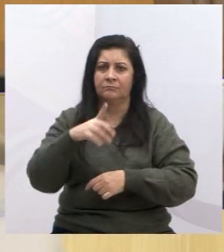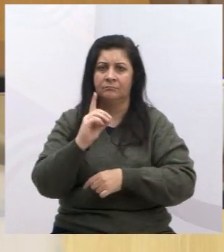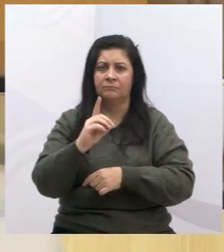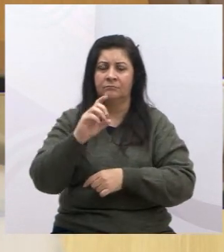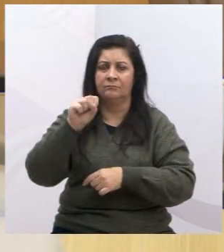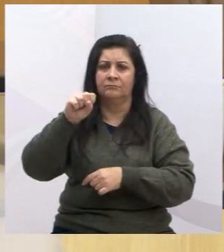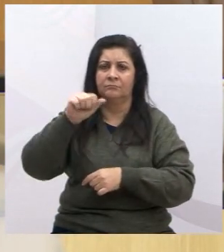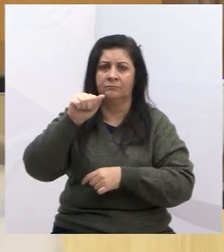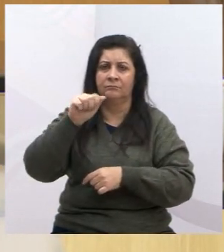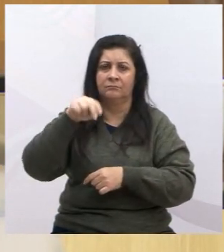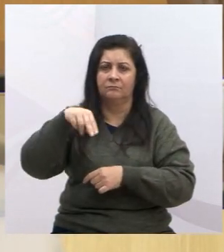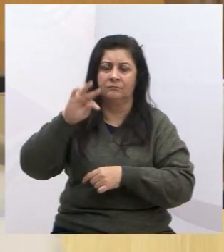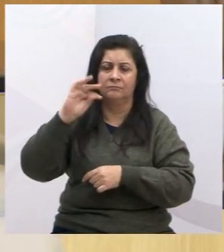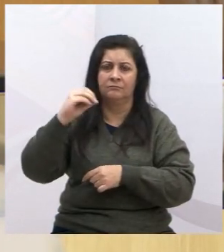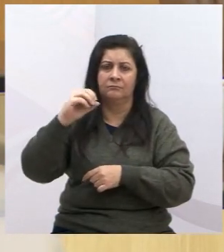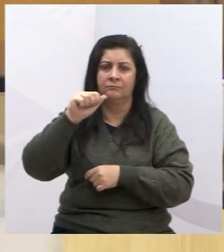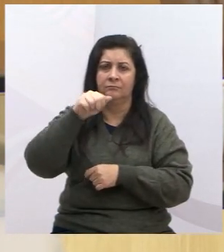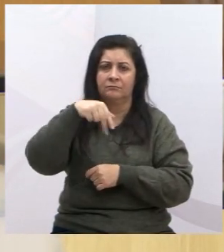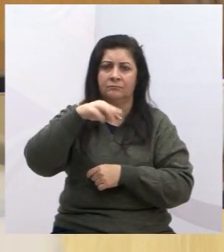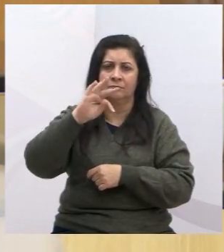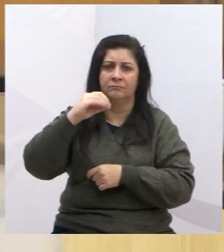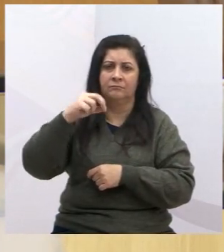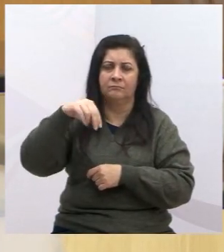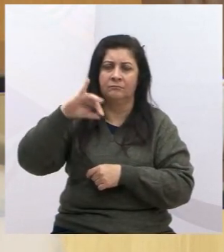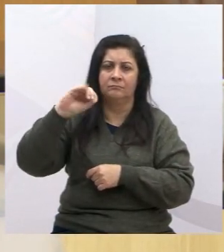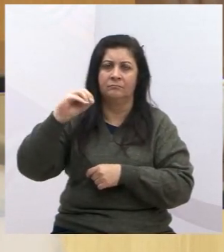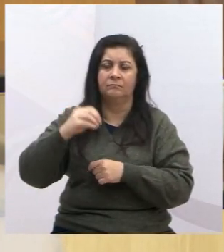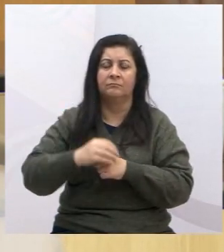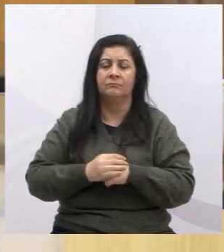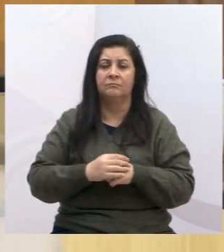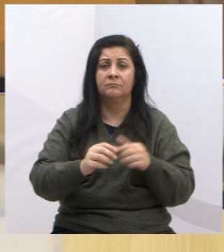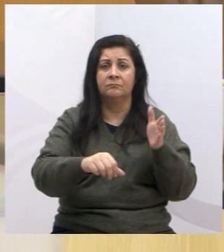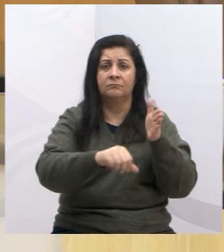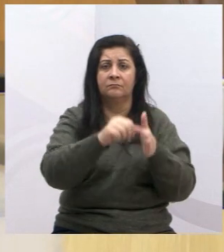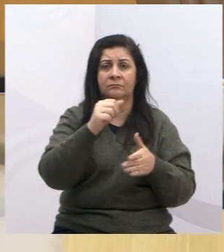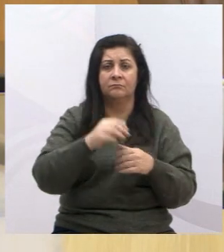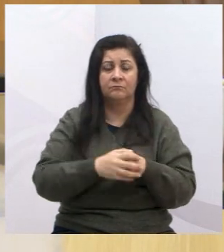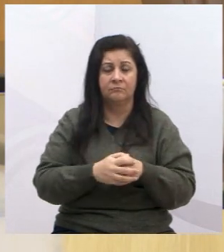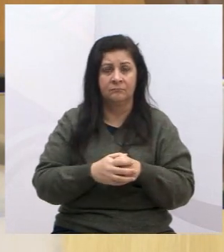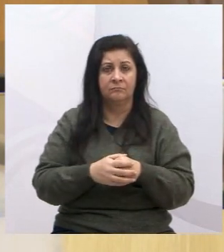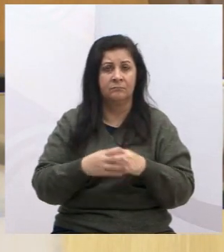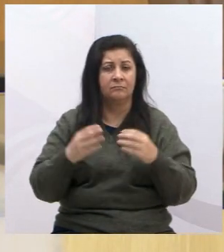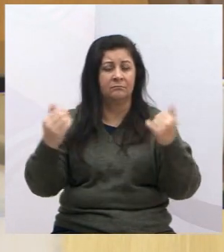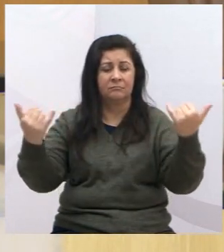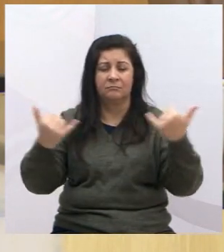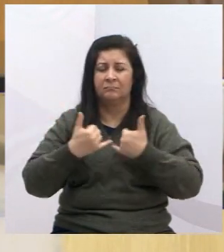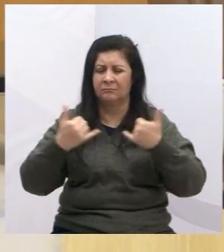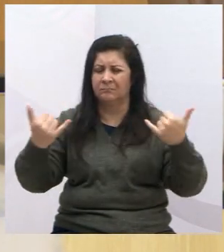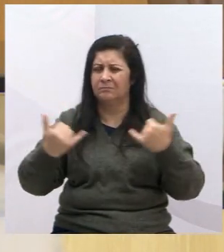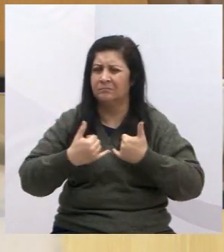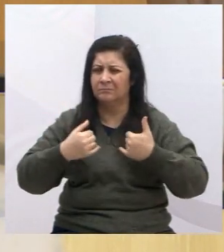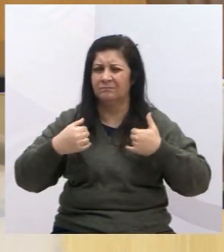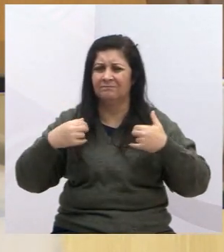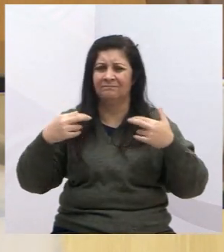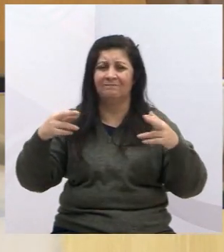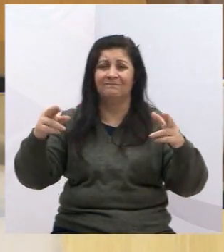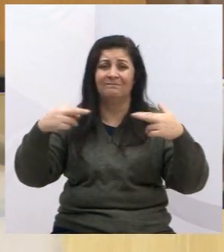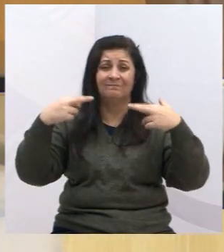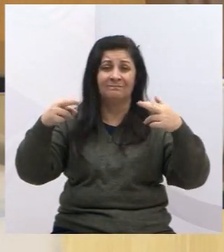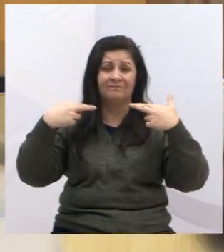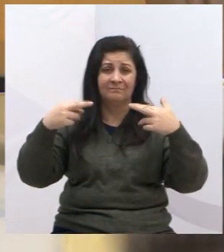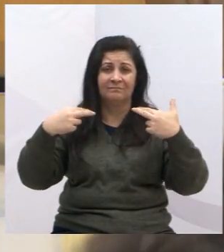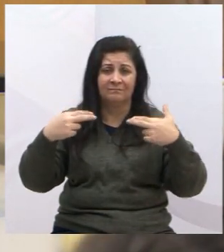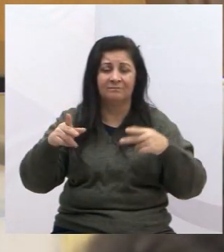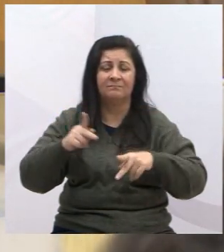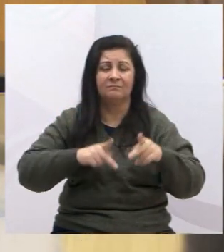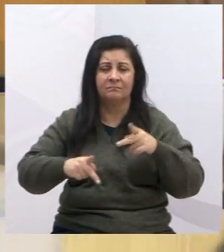em Jacareí. Primeiro, ressaltamos que temos recebido diversas reclamações de munícipes sobre